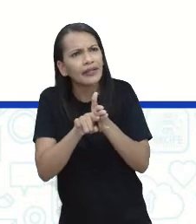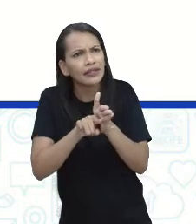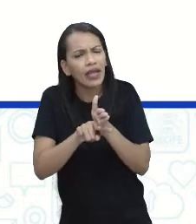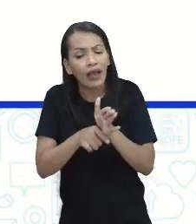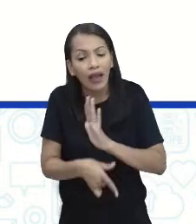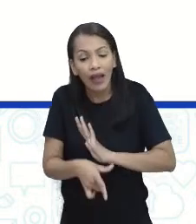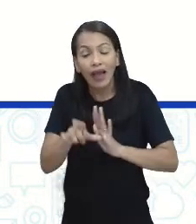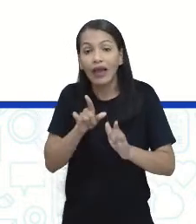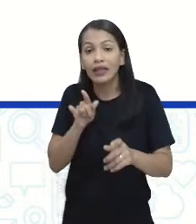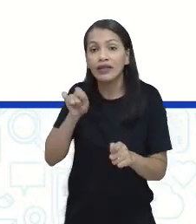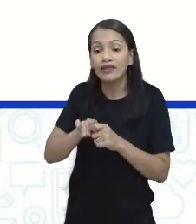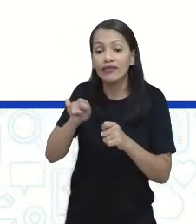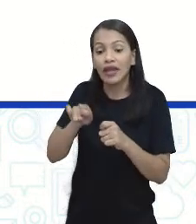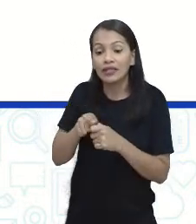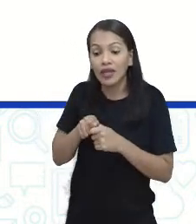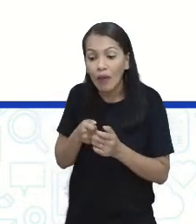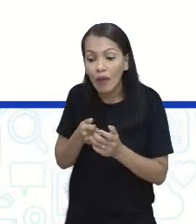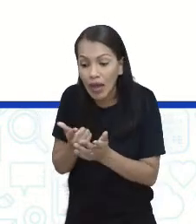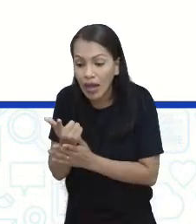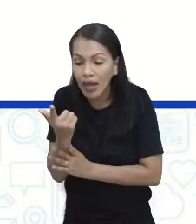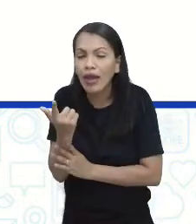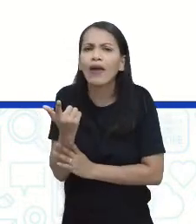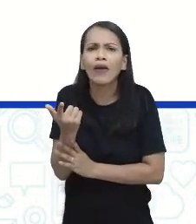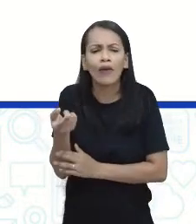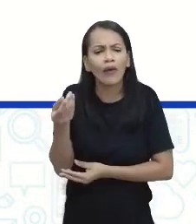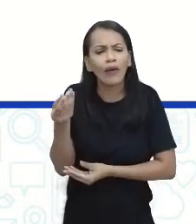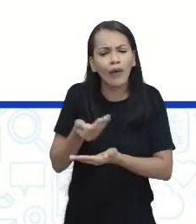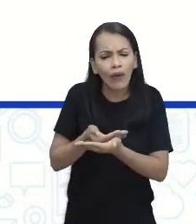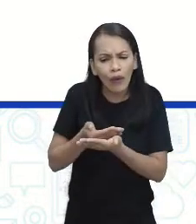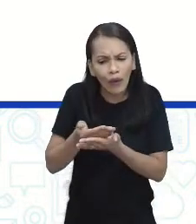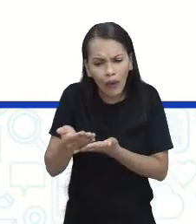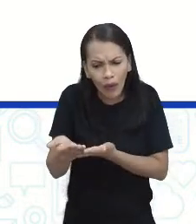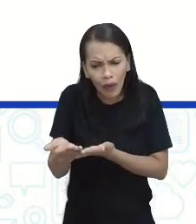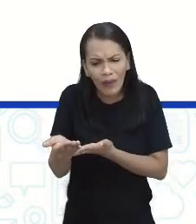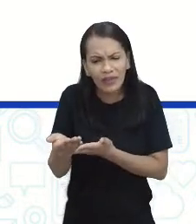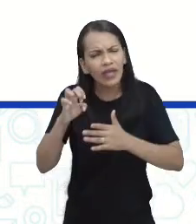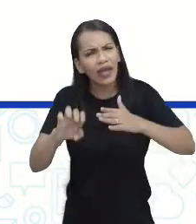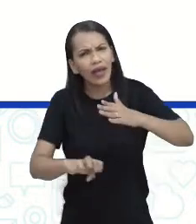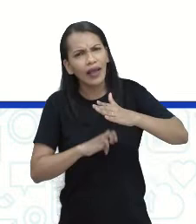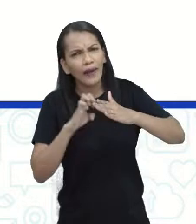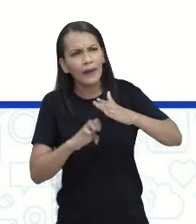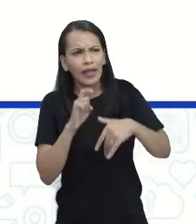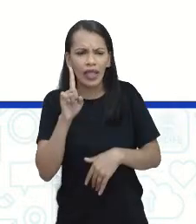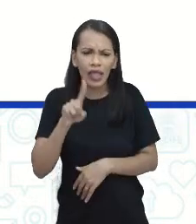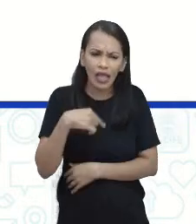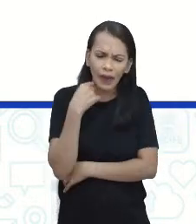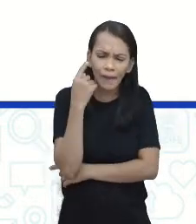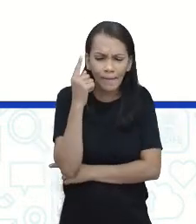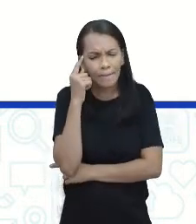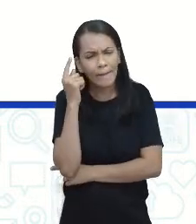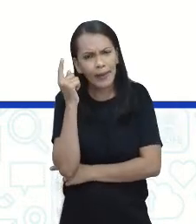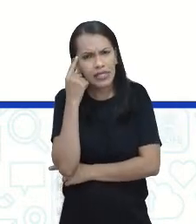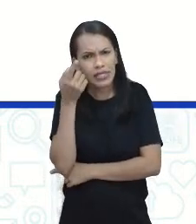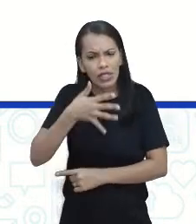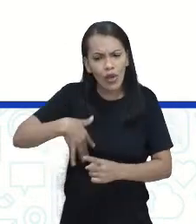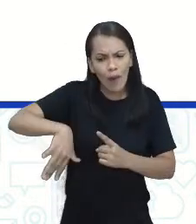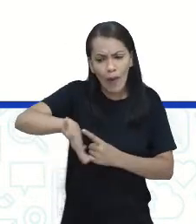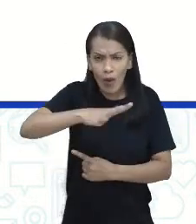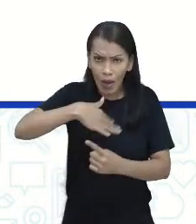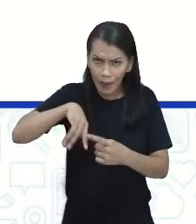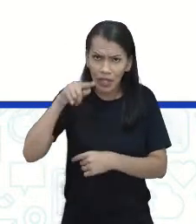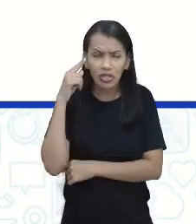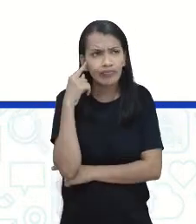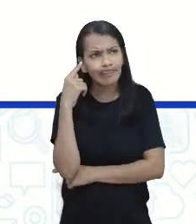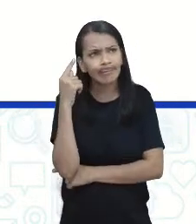antes de fazer alguma compra. Começa a pesquisar, né? Será que essa empresa, ela trabalha pensando no meio ambiente,